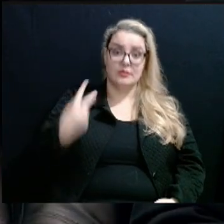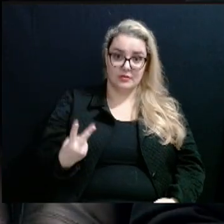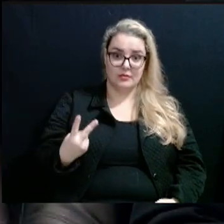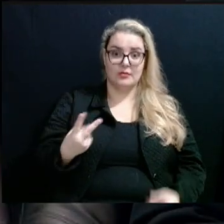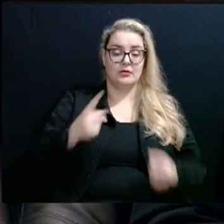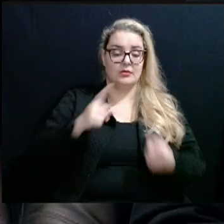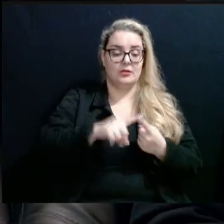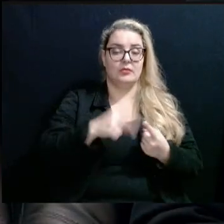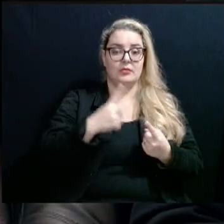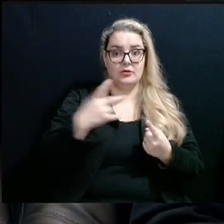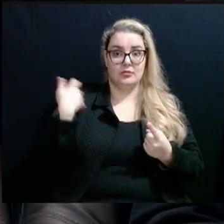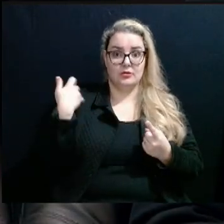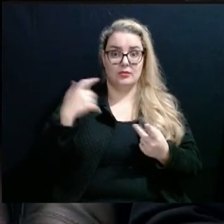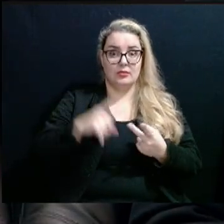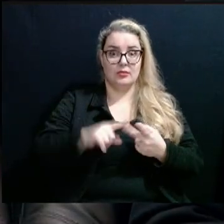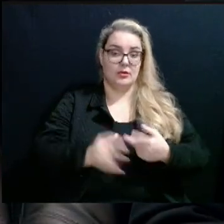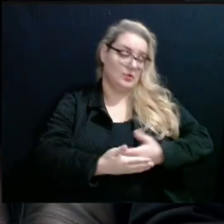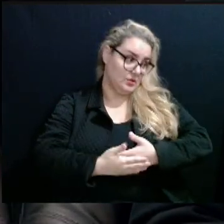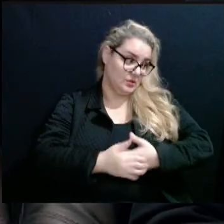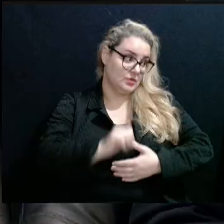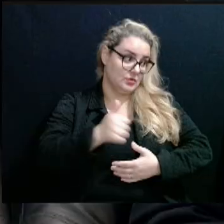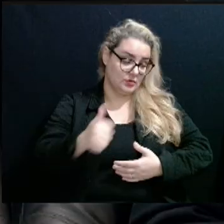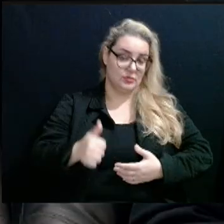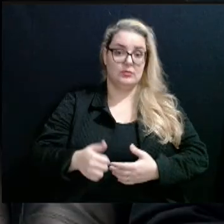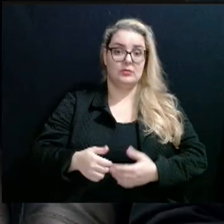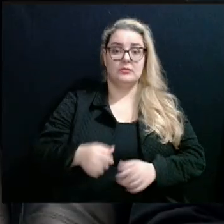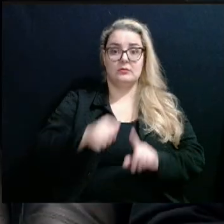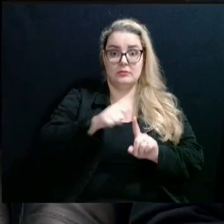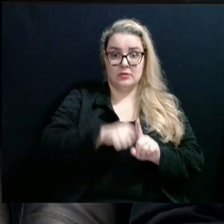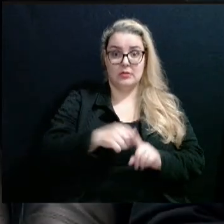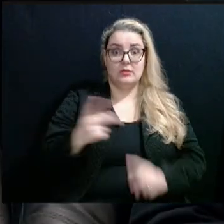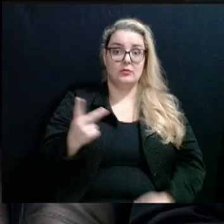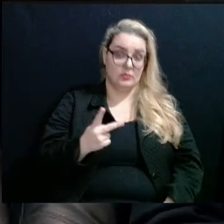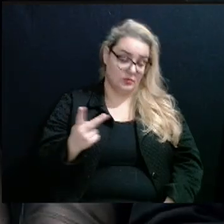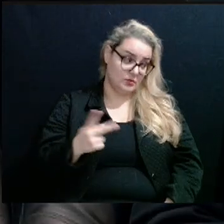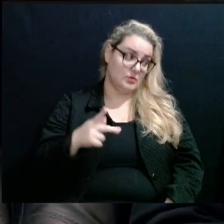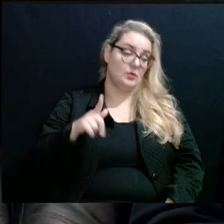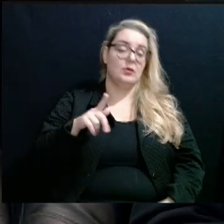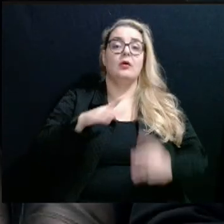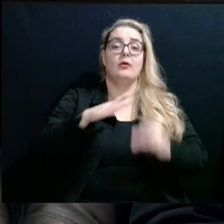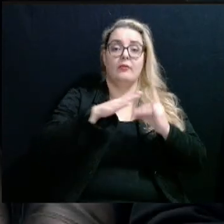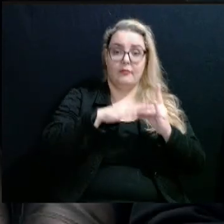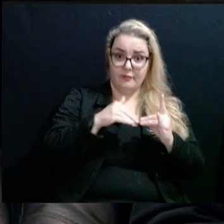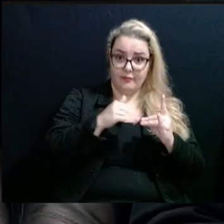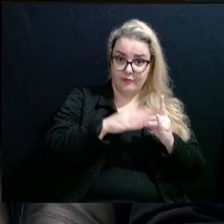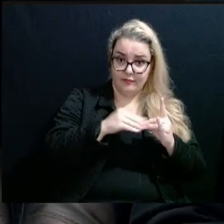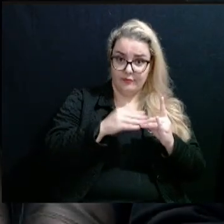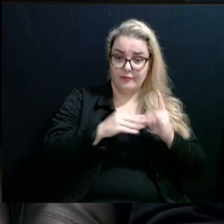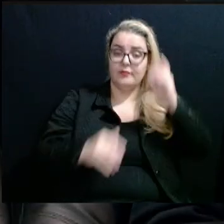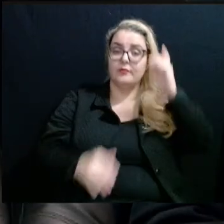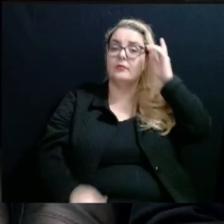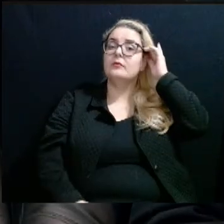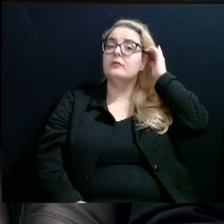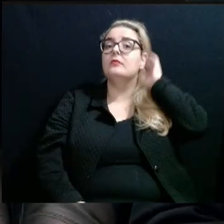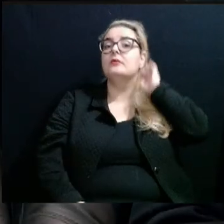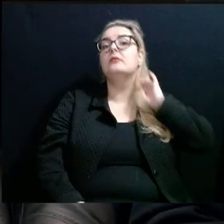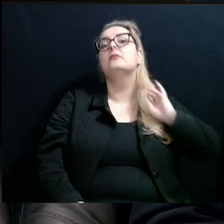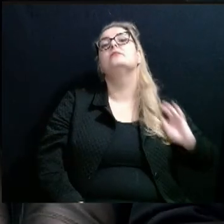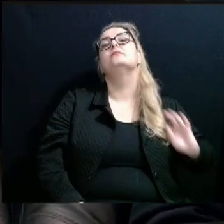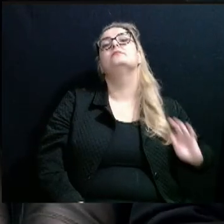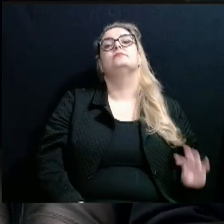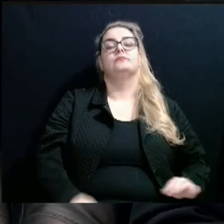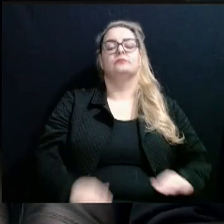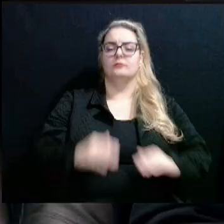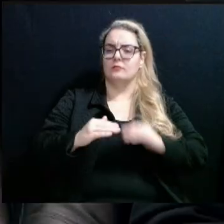bebezinha de 11 meses. E ambos são vegetarianos, e têm um desenvolvimento